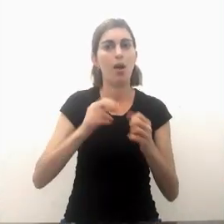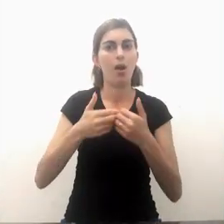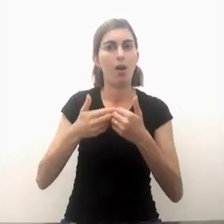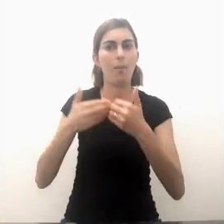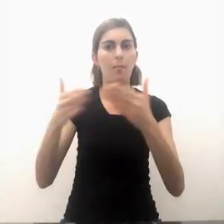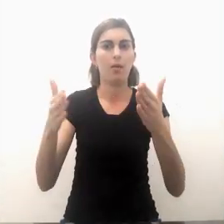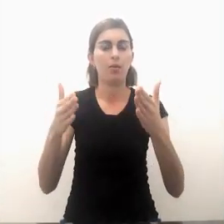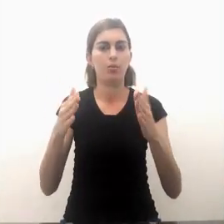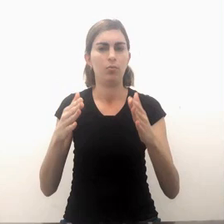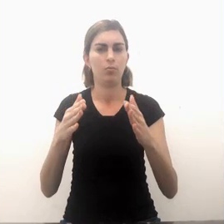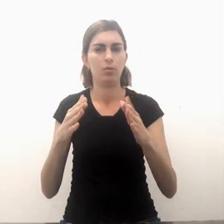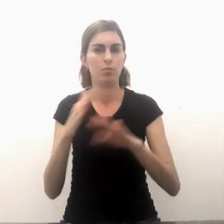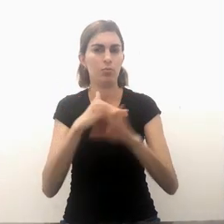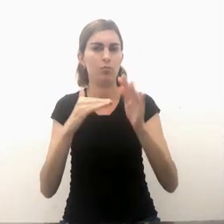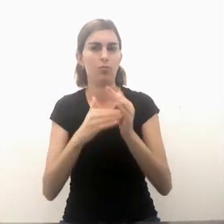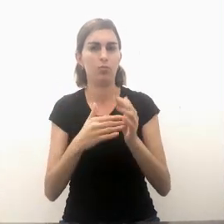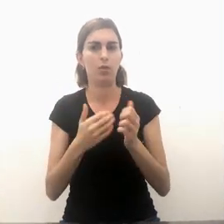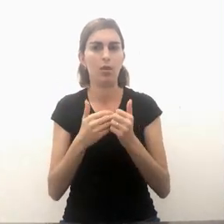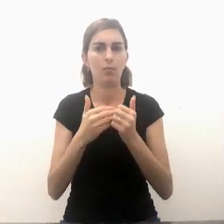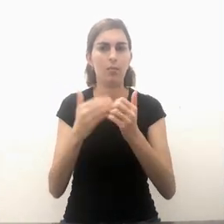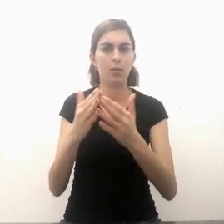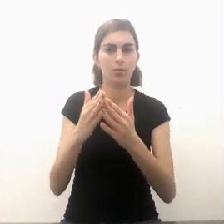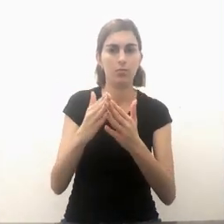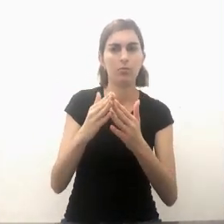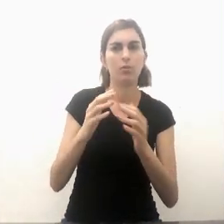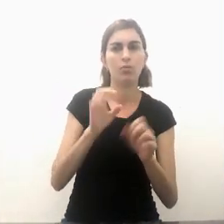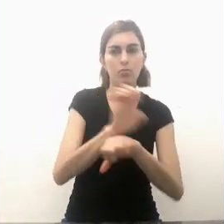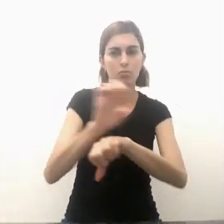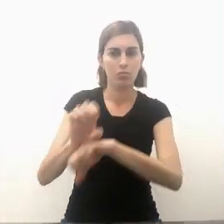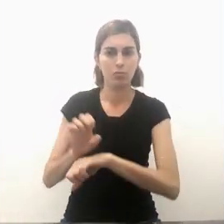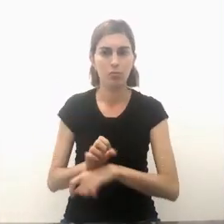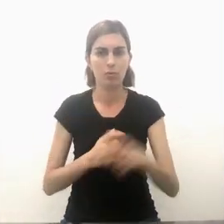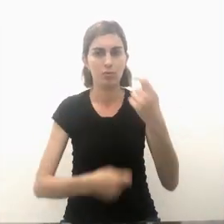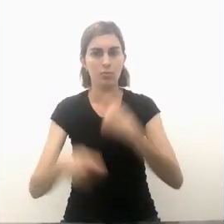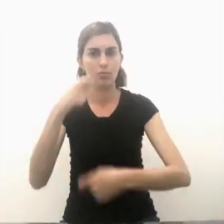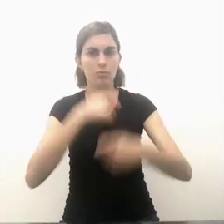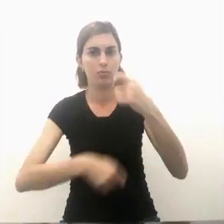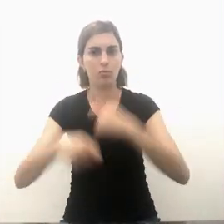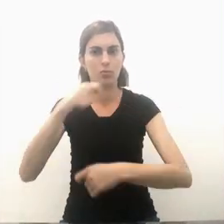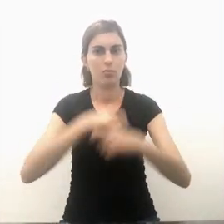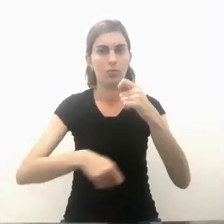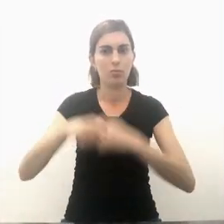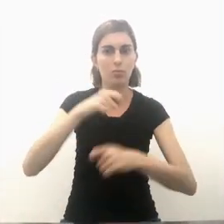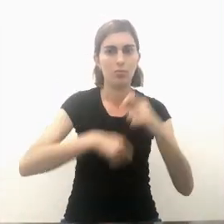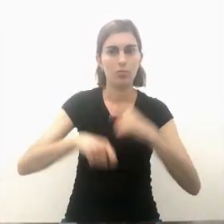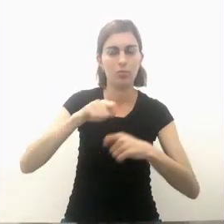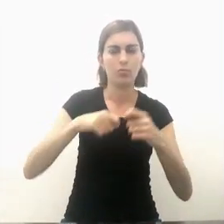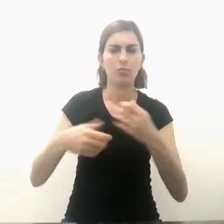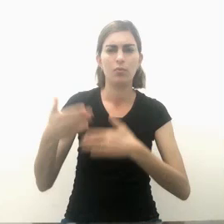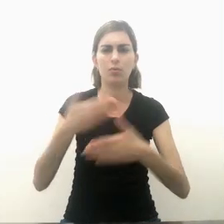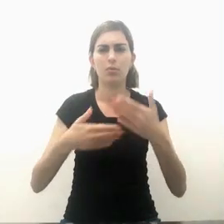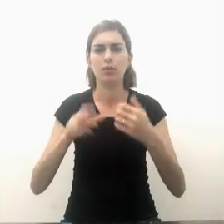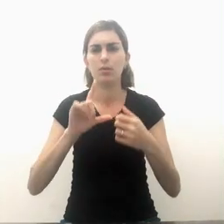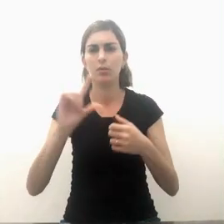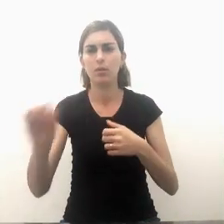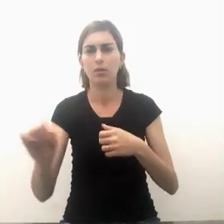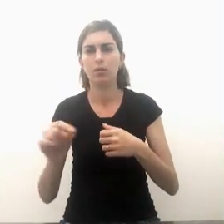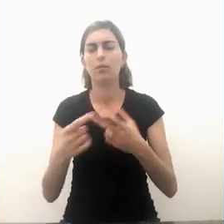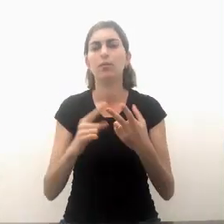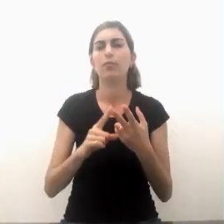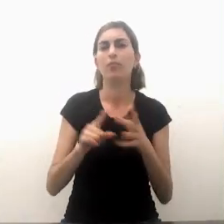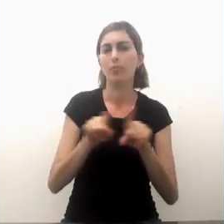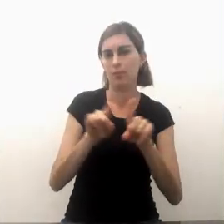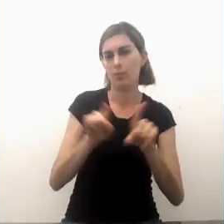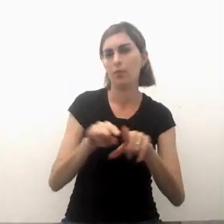abertura total, tá? Foi uma abertura parcial, porque o Estado controlava as empresas, controlava o fluxo de saída e entrada e